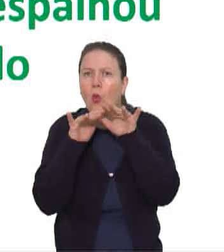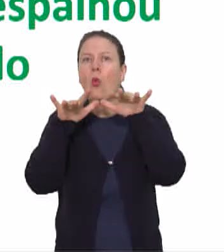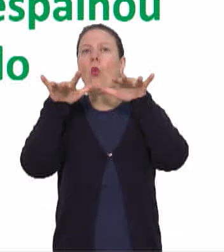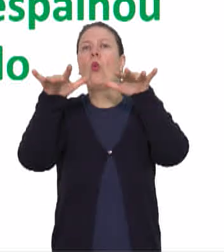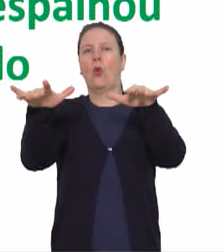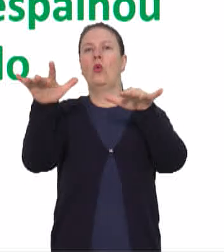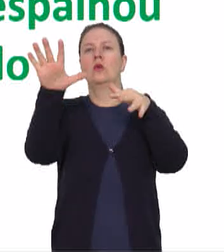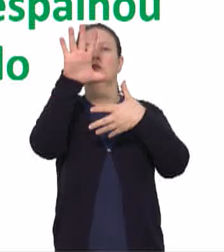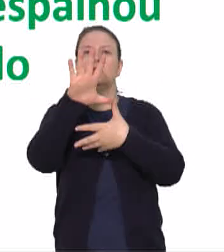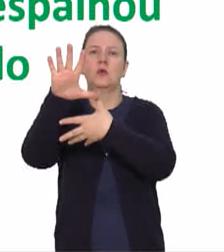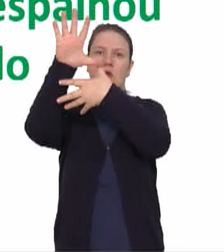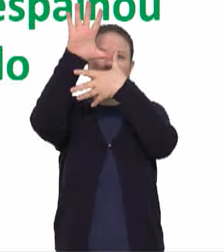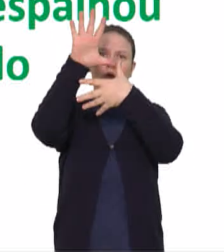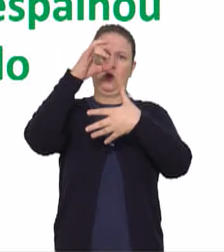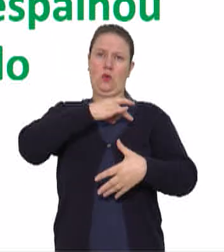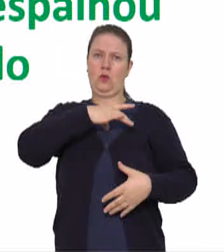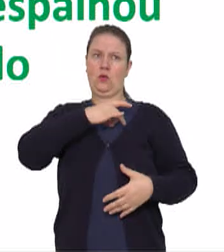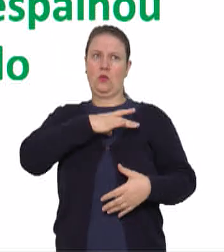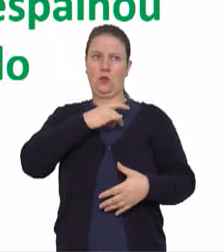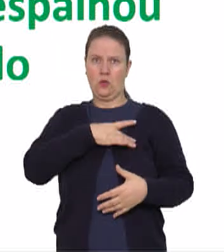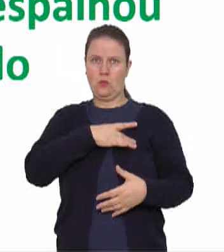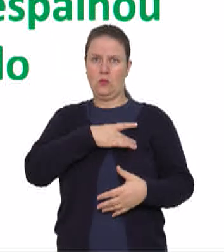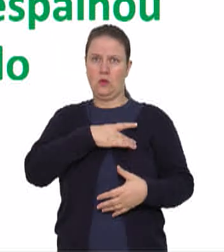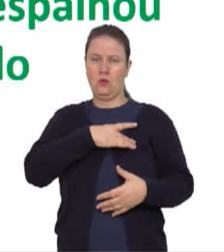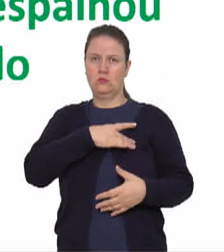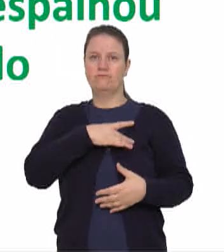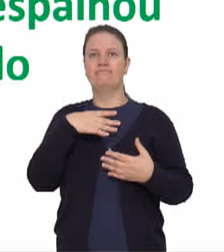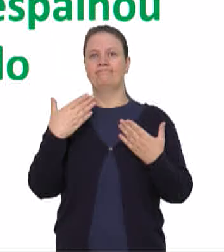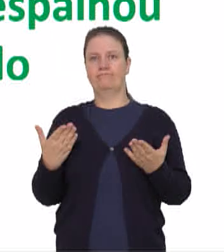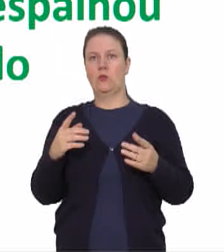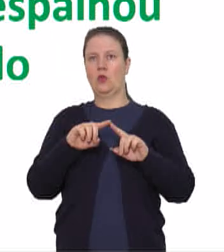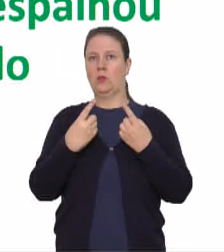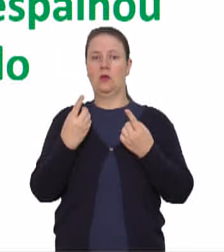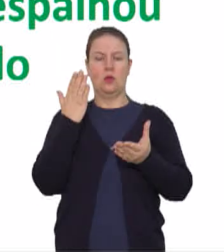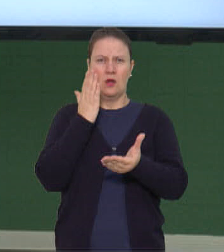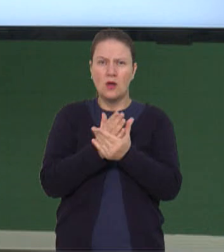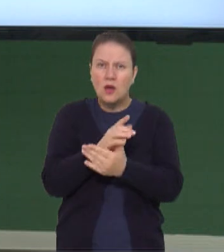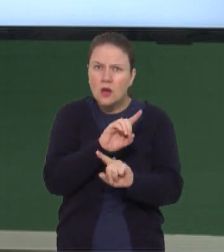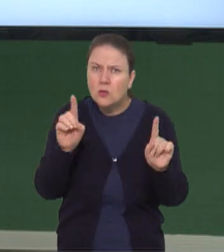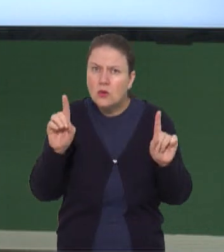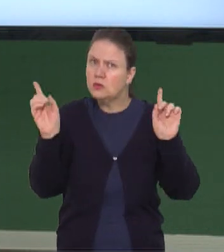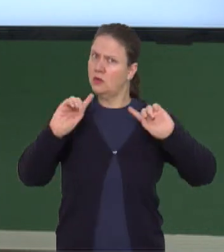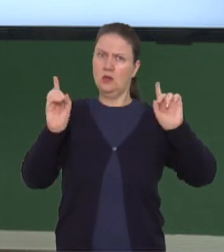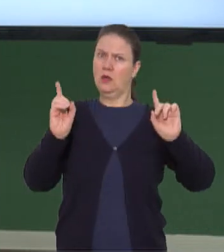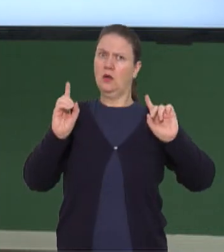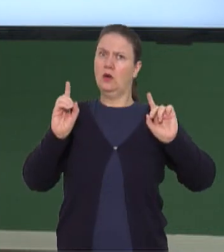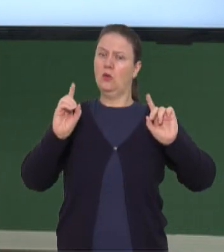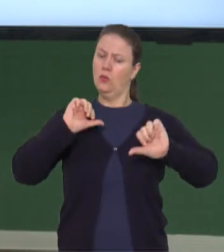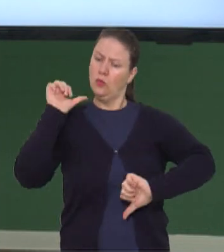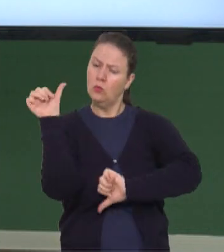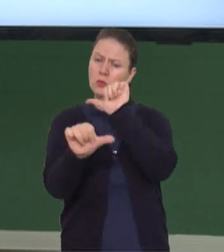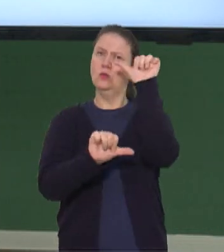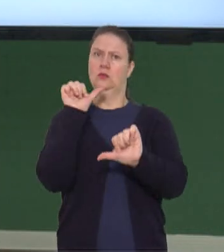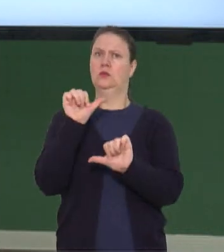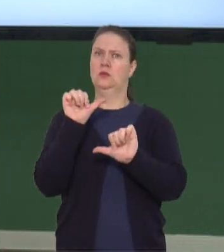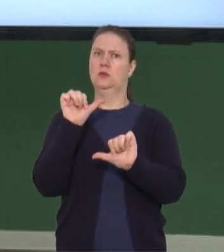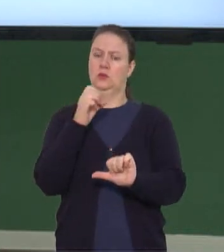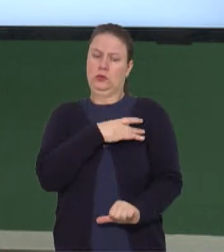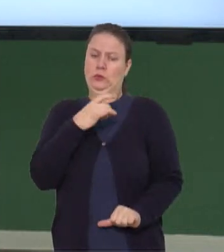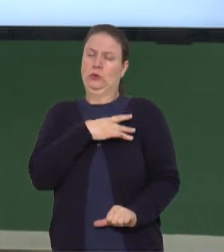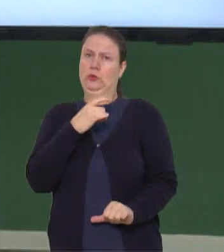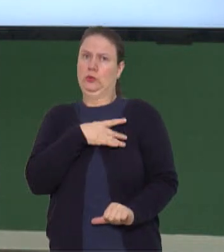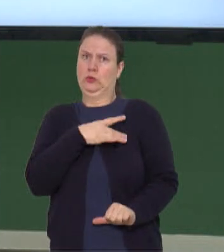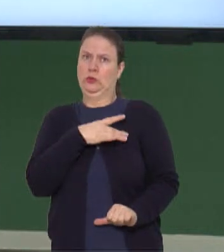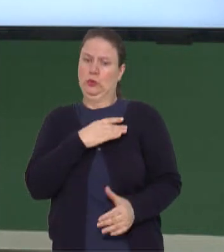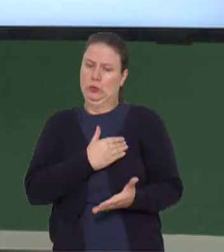o medo de levantes escravos, tá? Então, e não extinguiu, na verdade, fez com que houvesse esse medo. Tá? Então, por